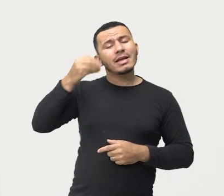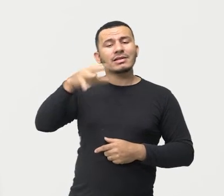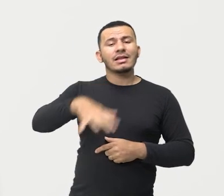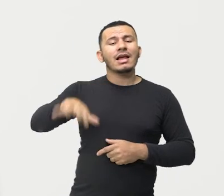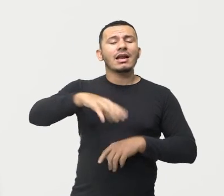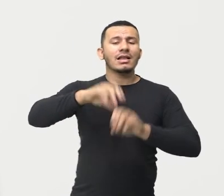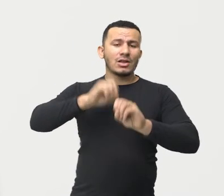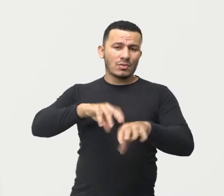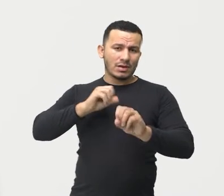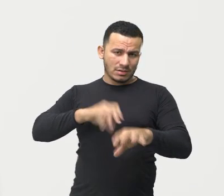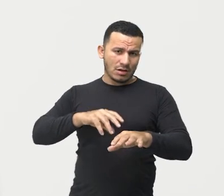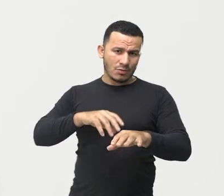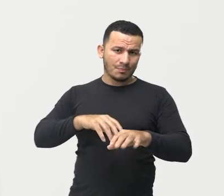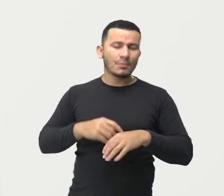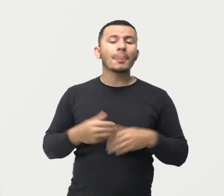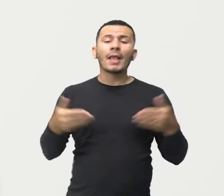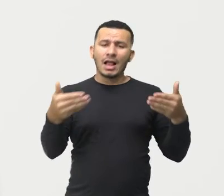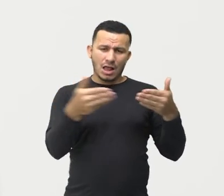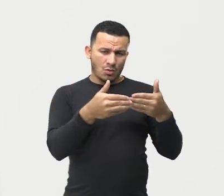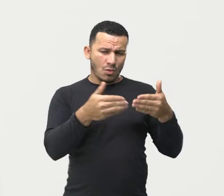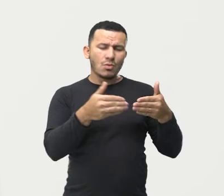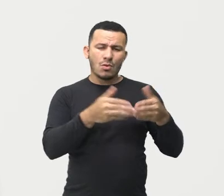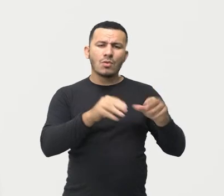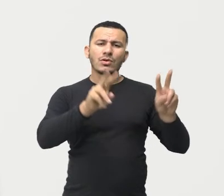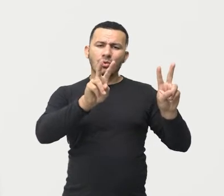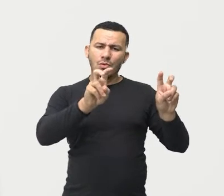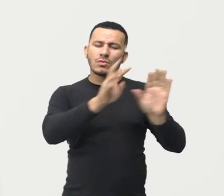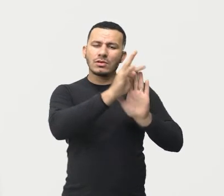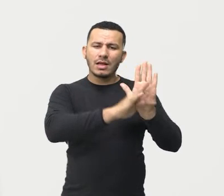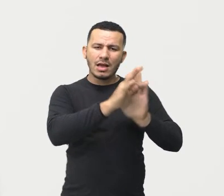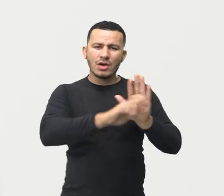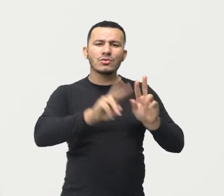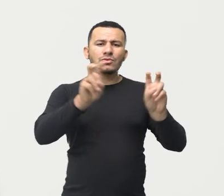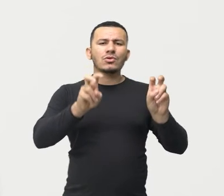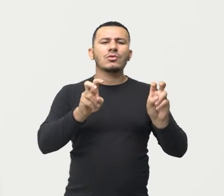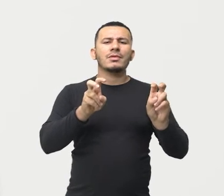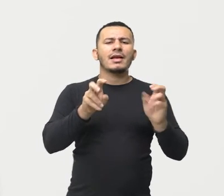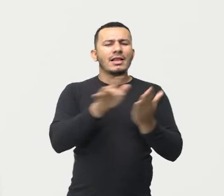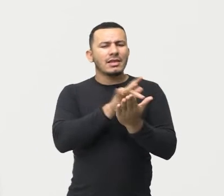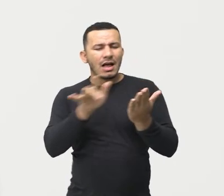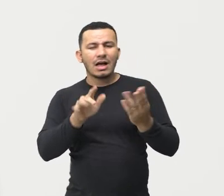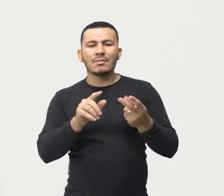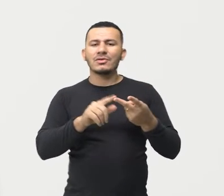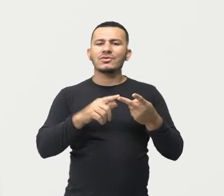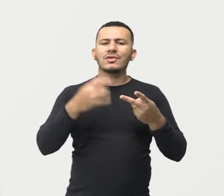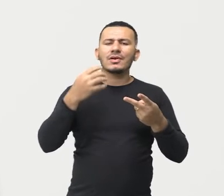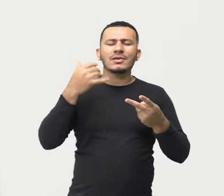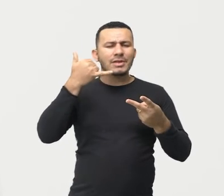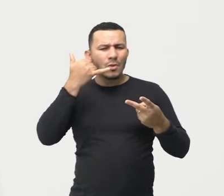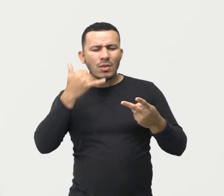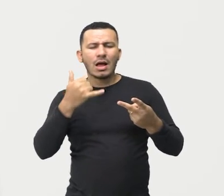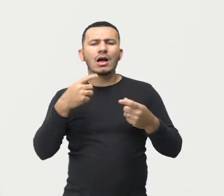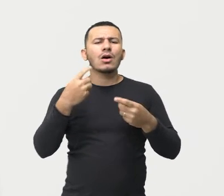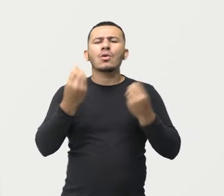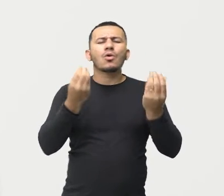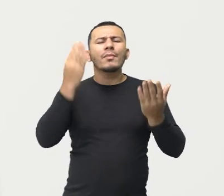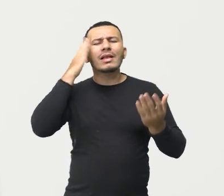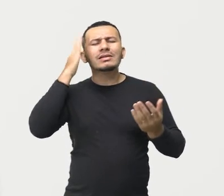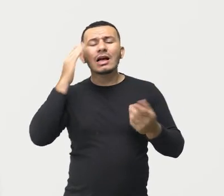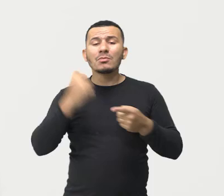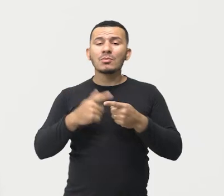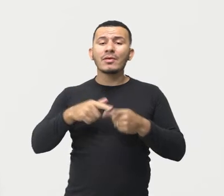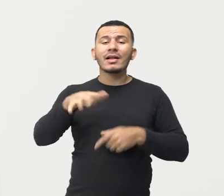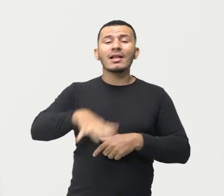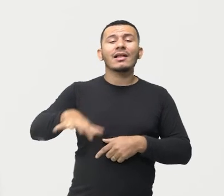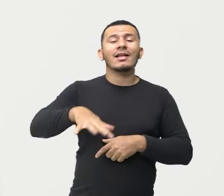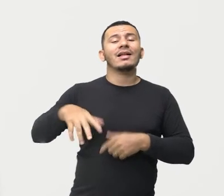é? Ela concorda com o que diz a matéria sobre aí as telas atrasarem a fala, porque ela tem observado isso na